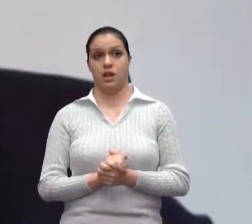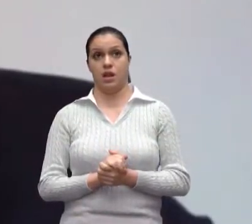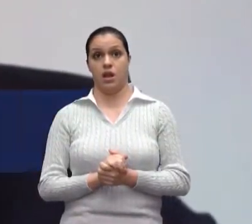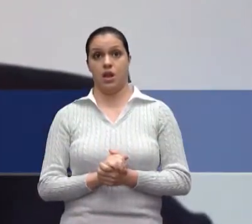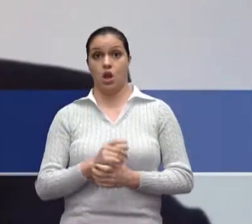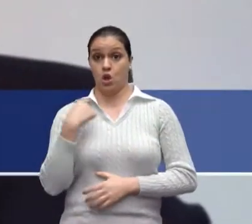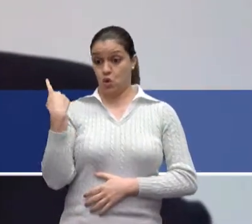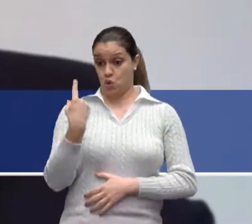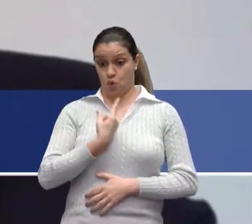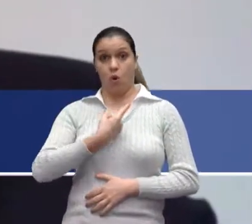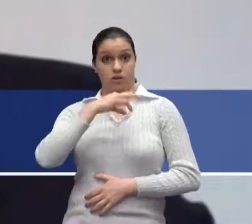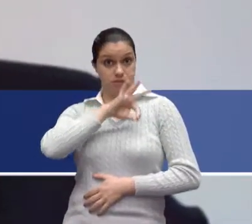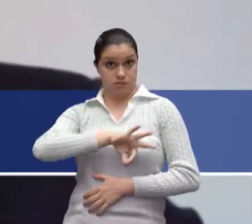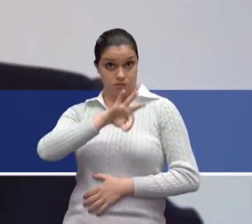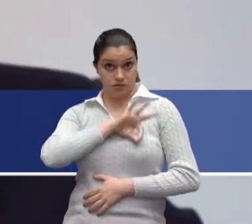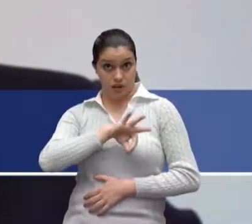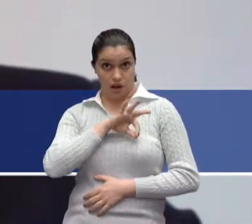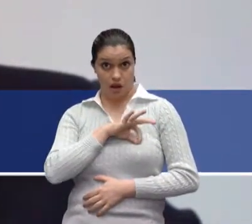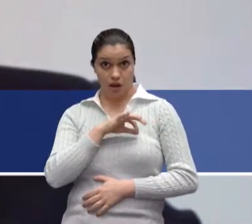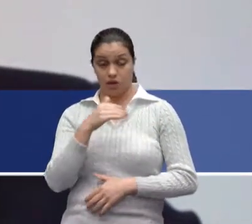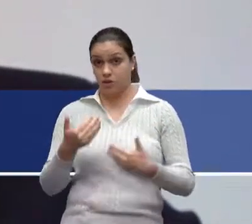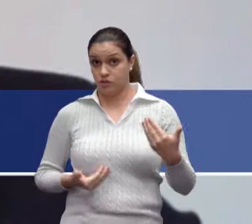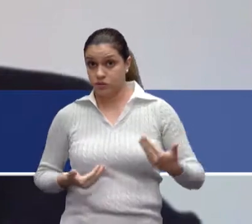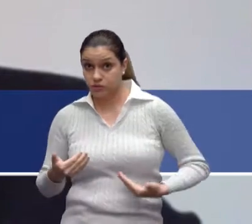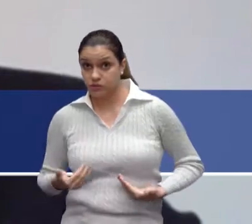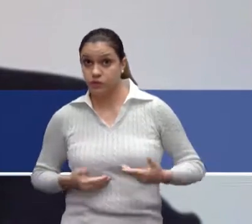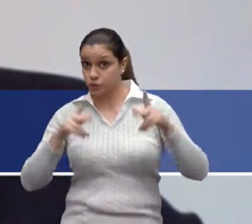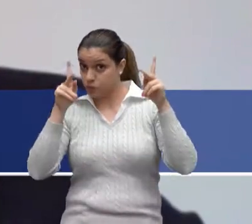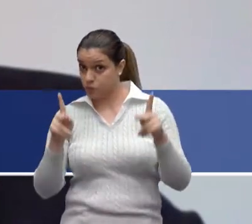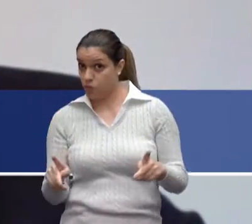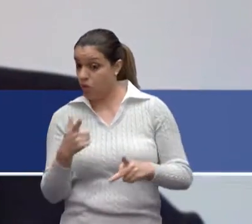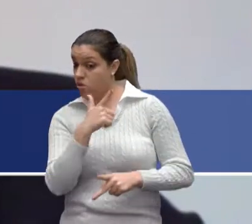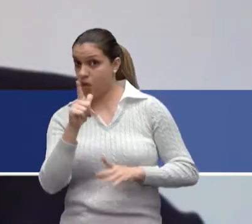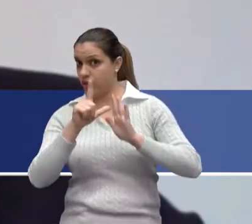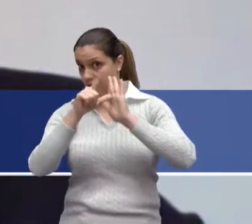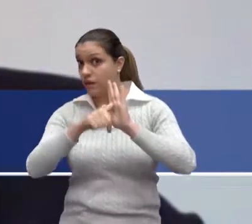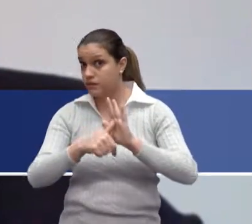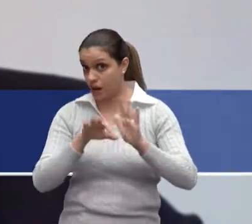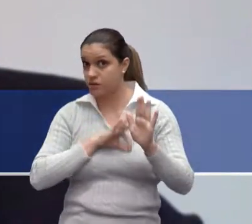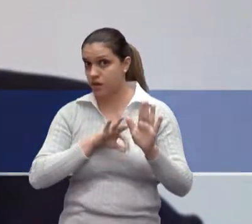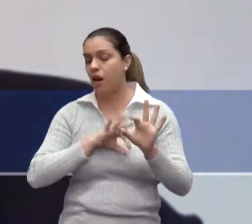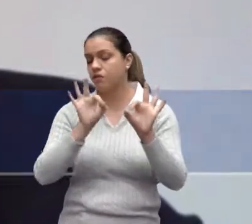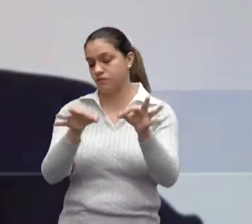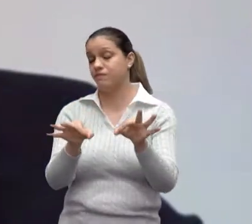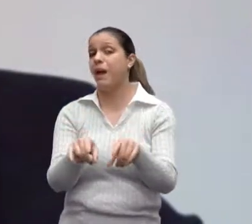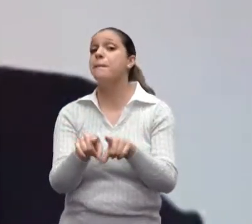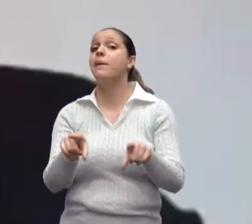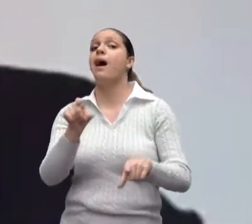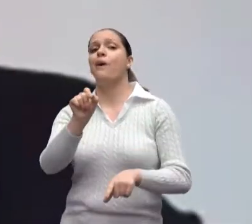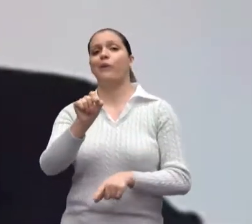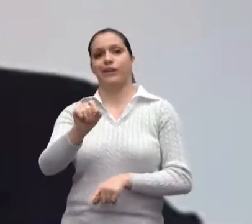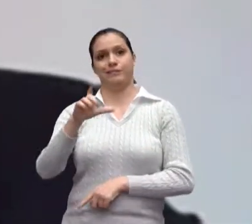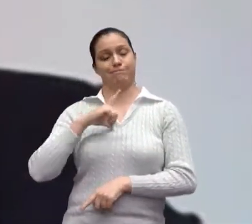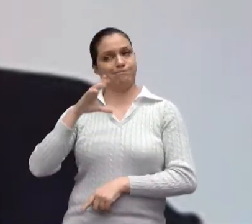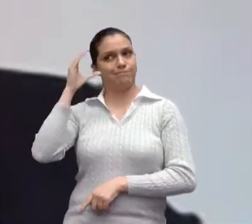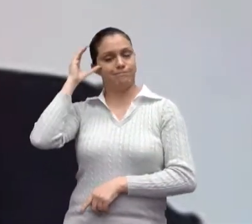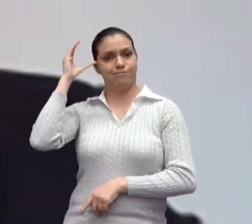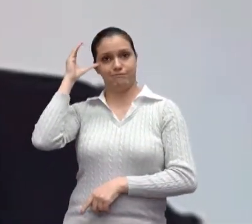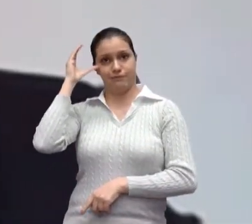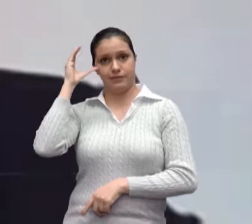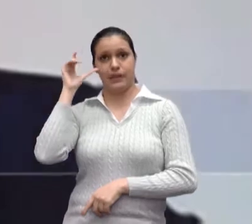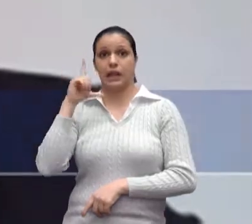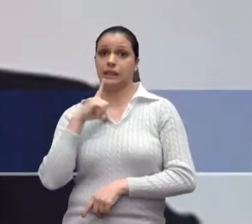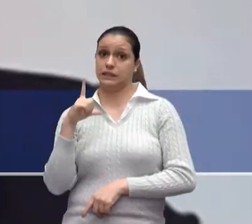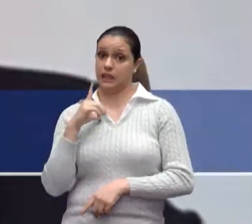Apesar de não ter havido fracionamento de salário, não ter havido atraso de salário, nós temos que